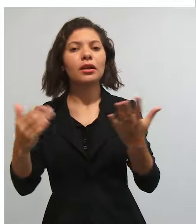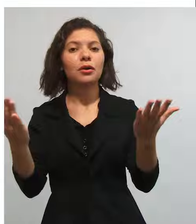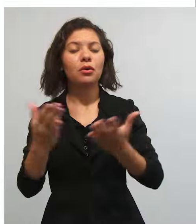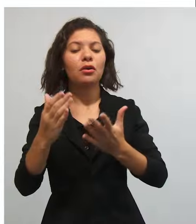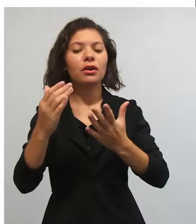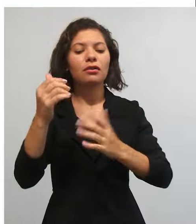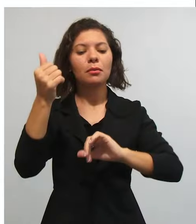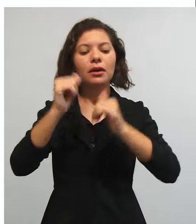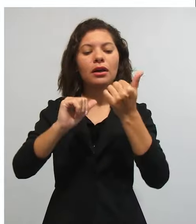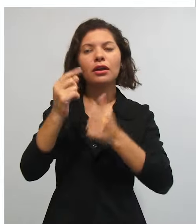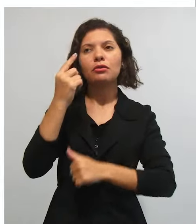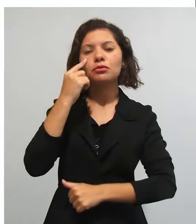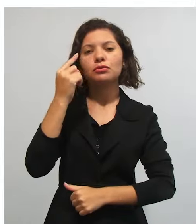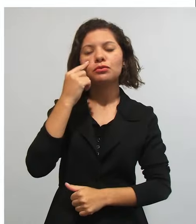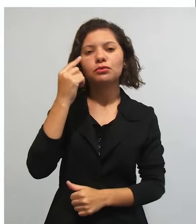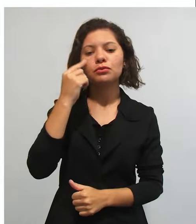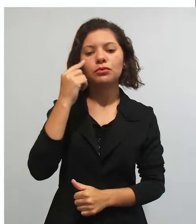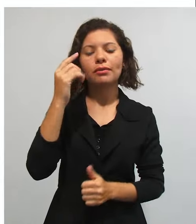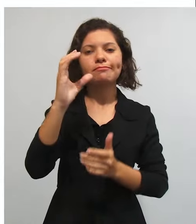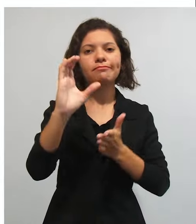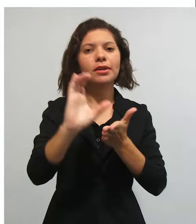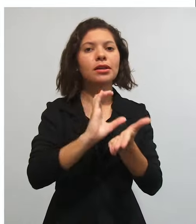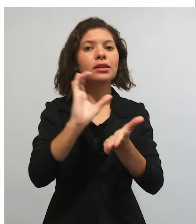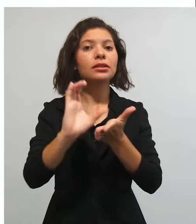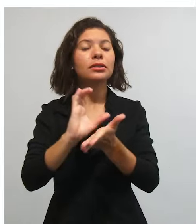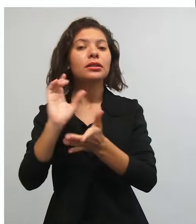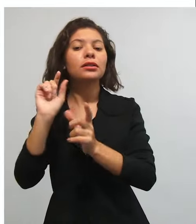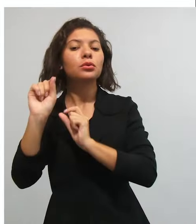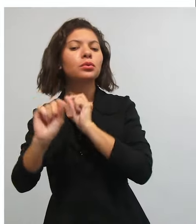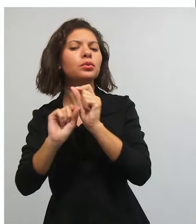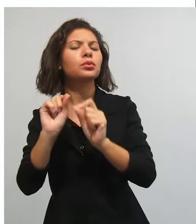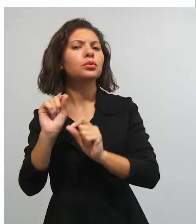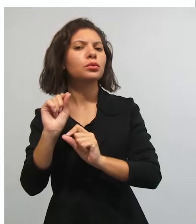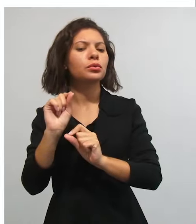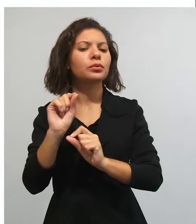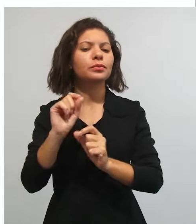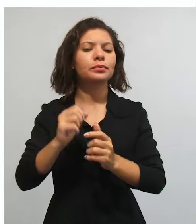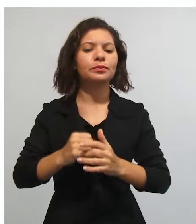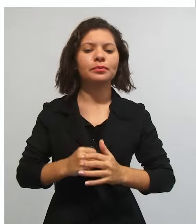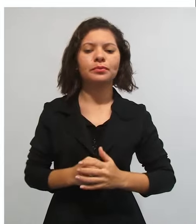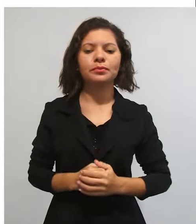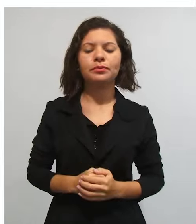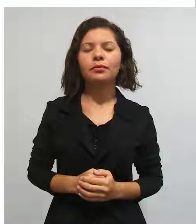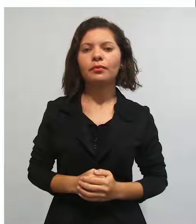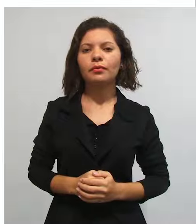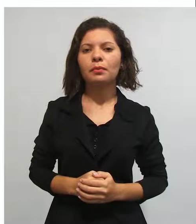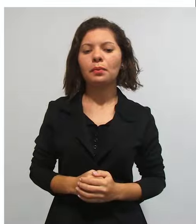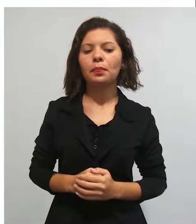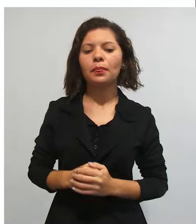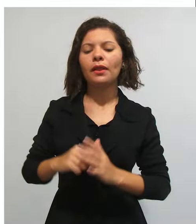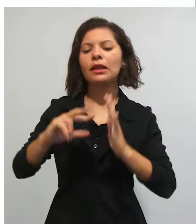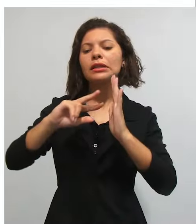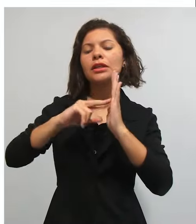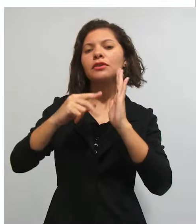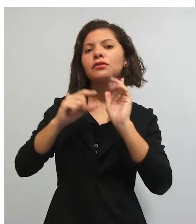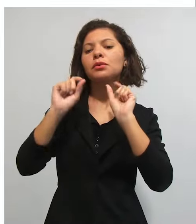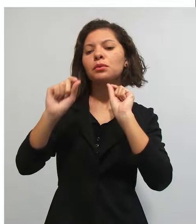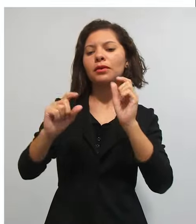analisar a questão da classificação da receita quanto à origem. Então, o que são receitas correntes? Exemplo,